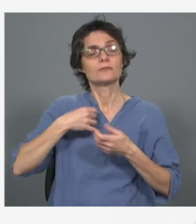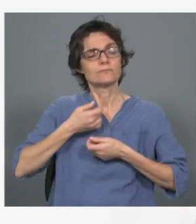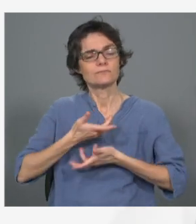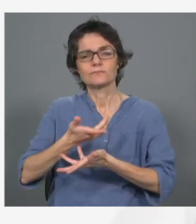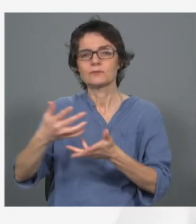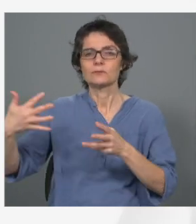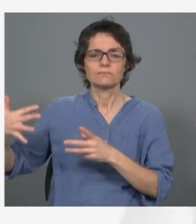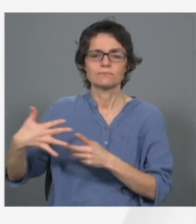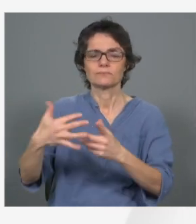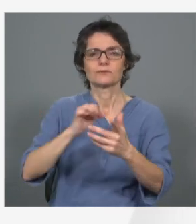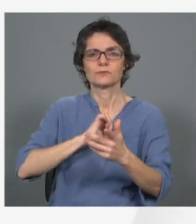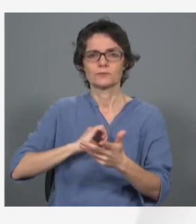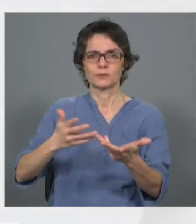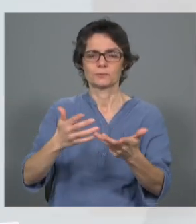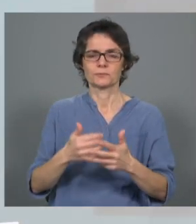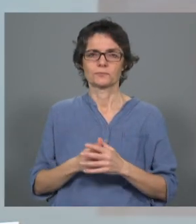meus discípulos.